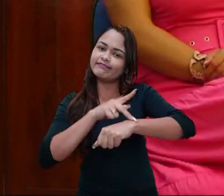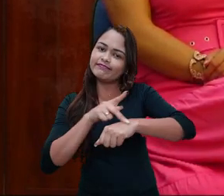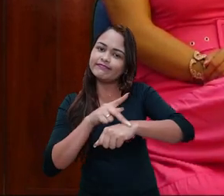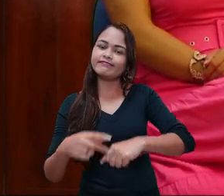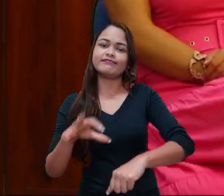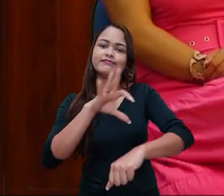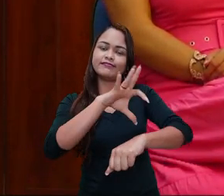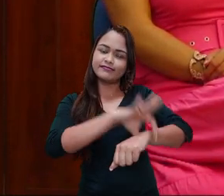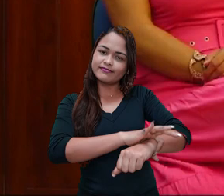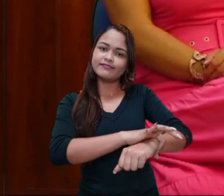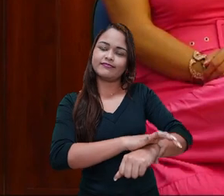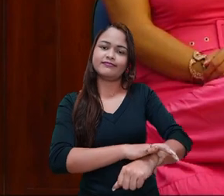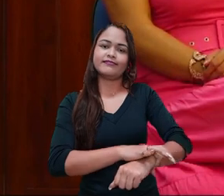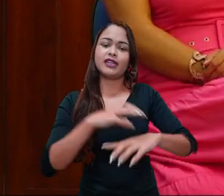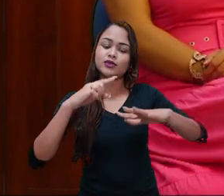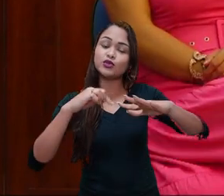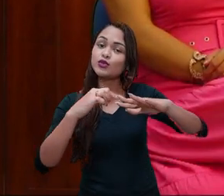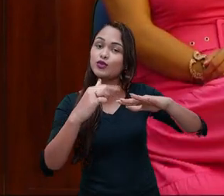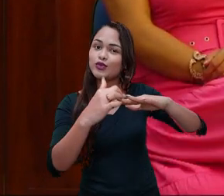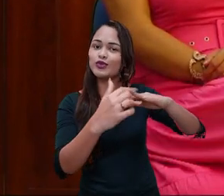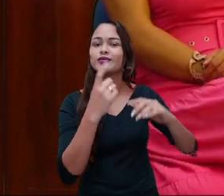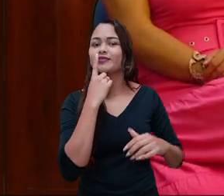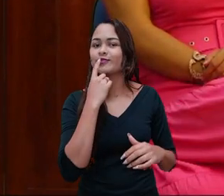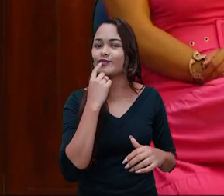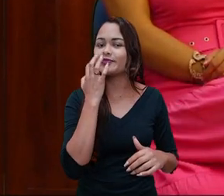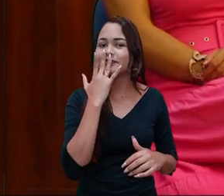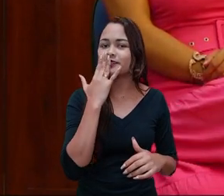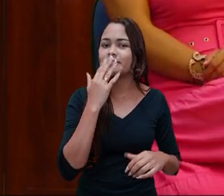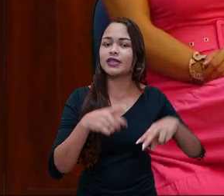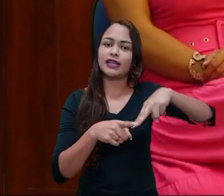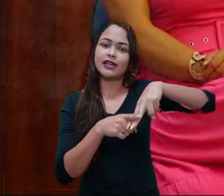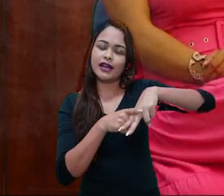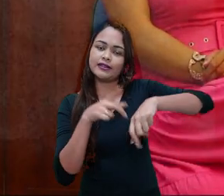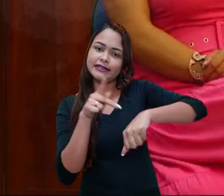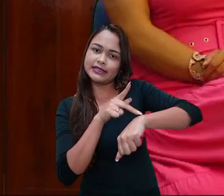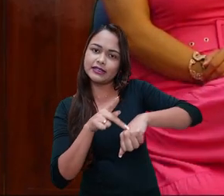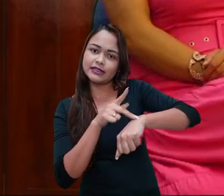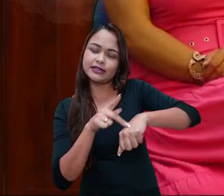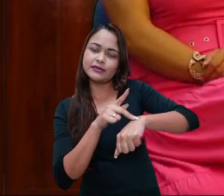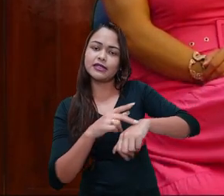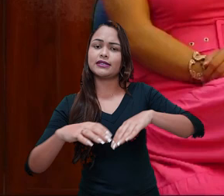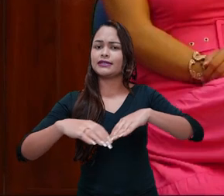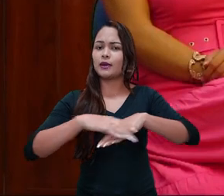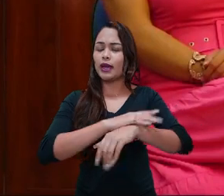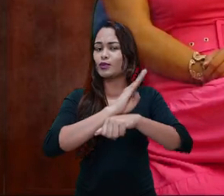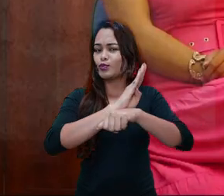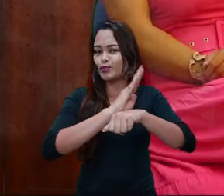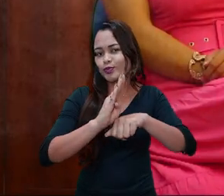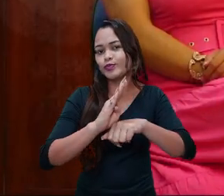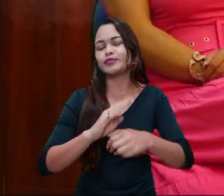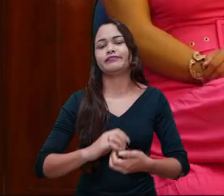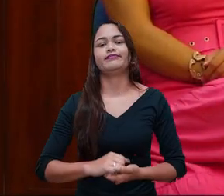relógio prateado, unhas pintadas de vermelho, calça preta e sapato